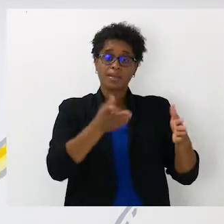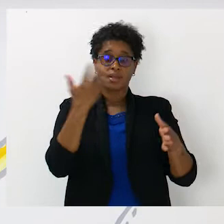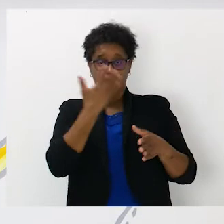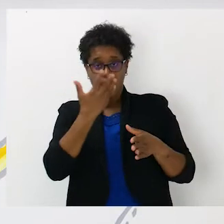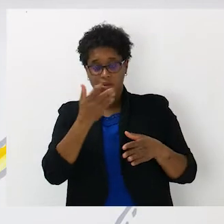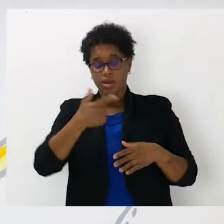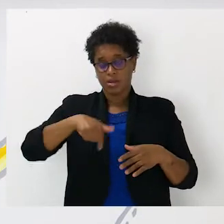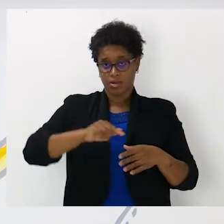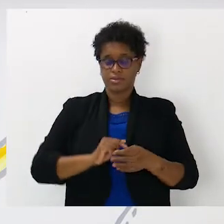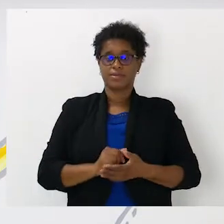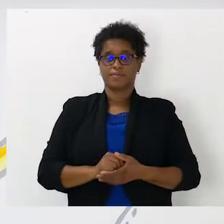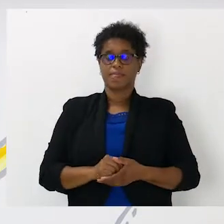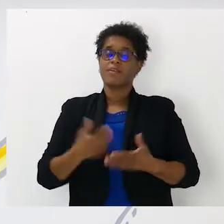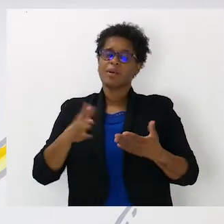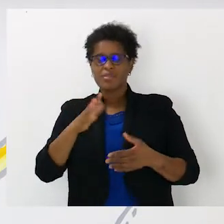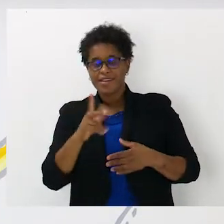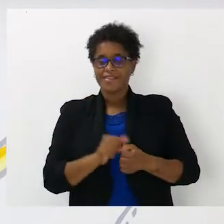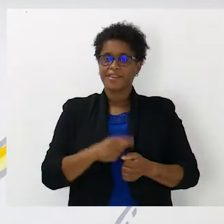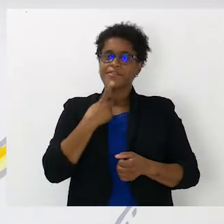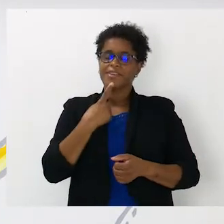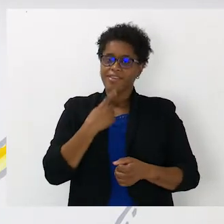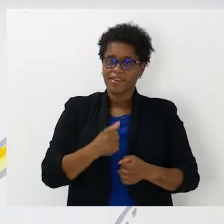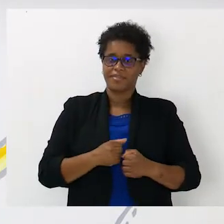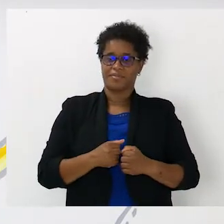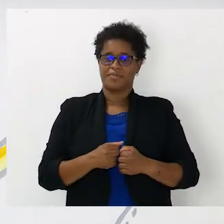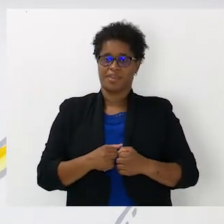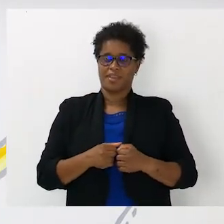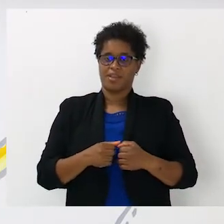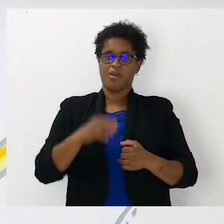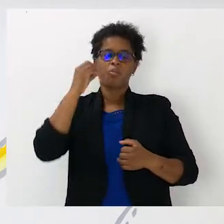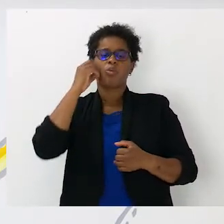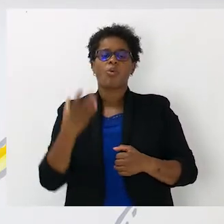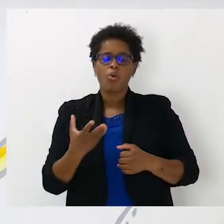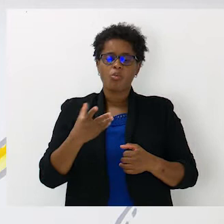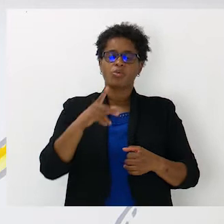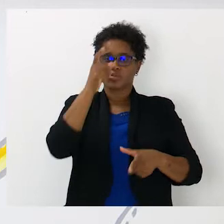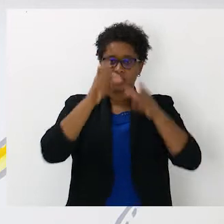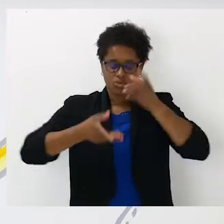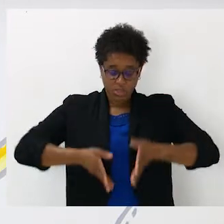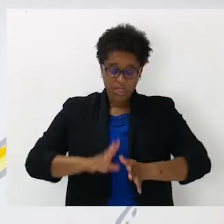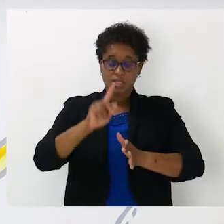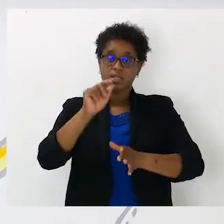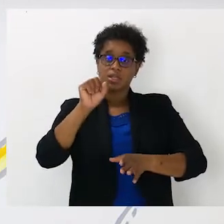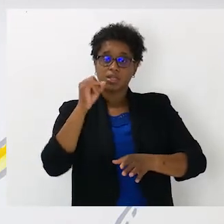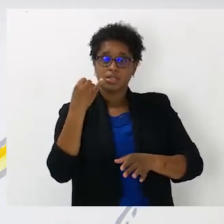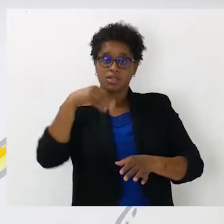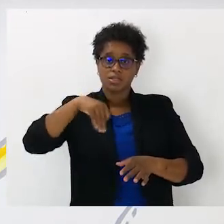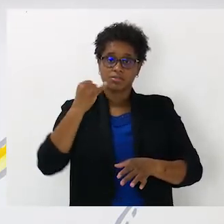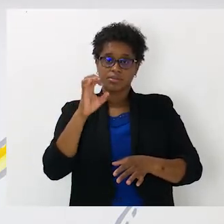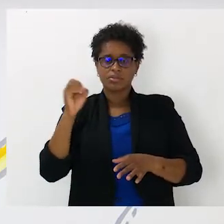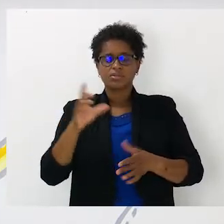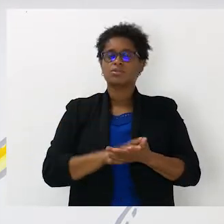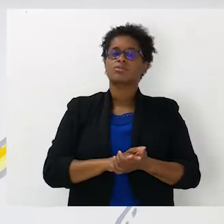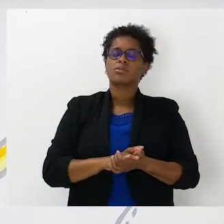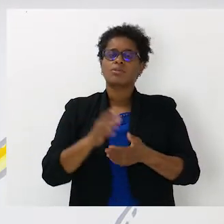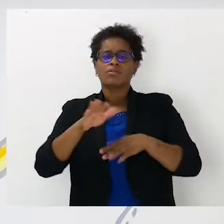nossa aula. Vamos tentar compreender como os egípcios tratavam os